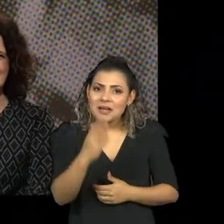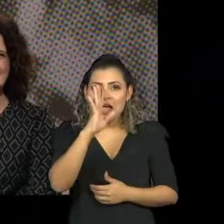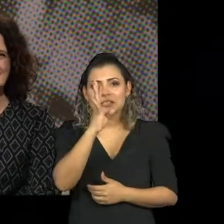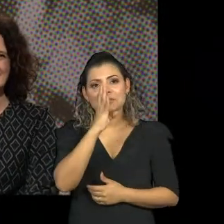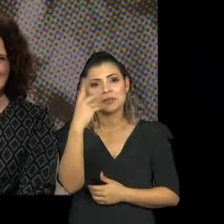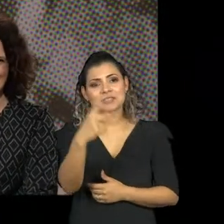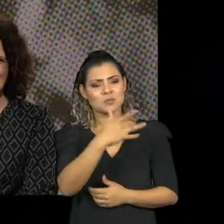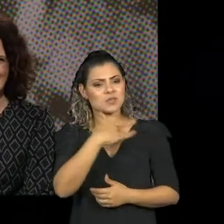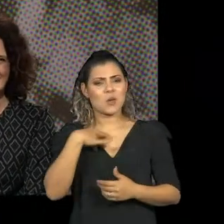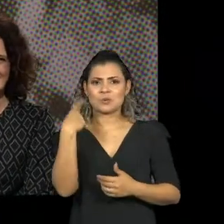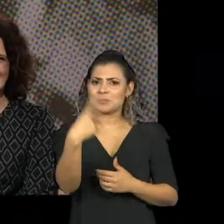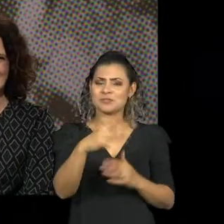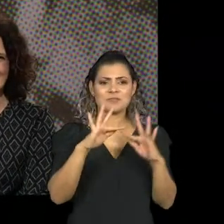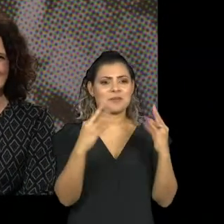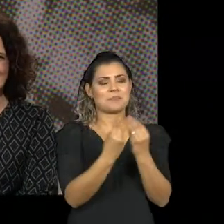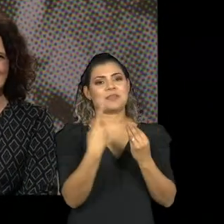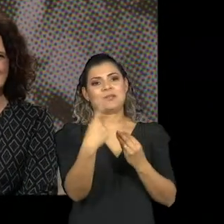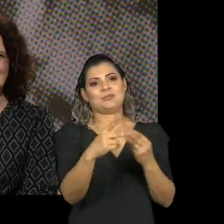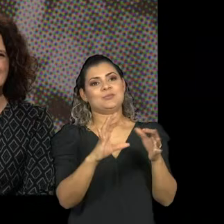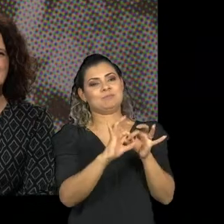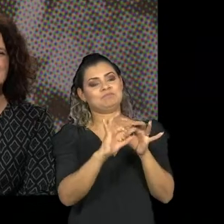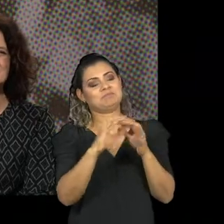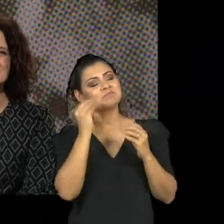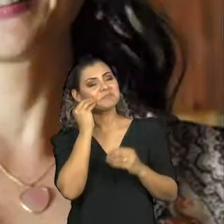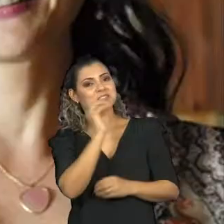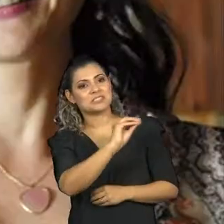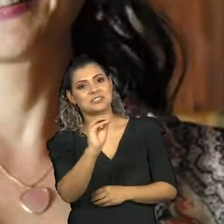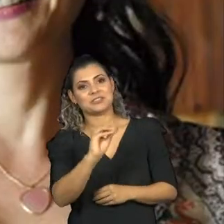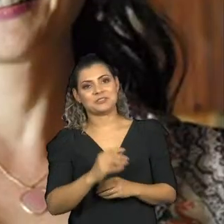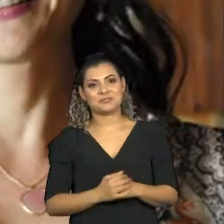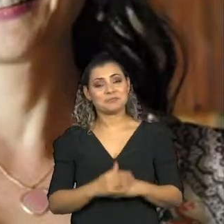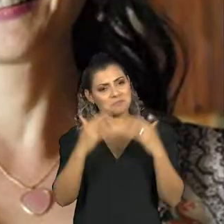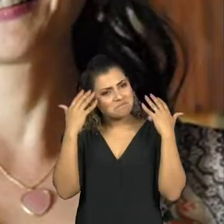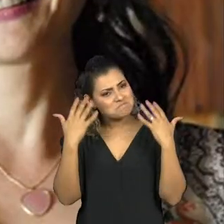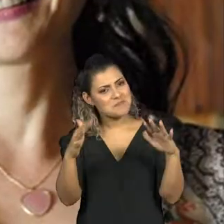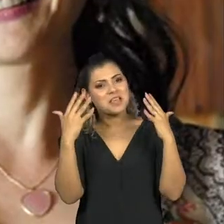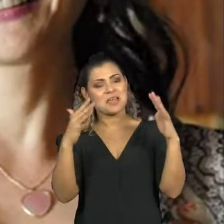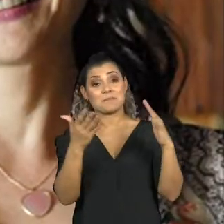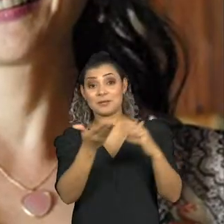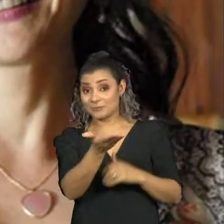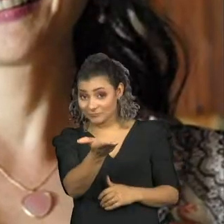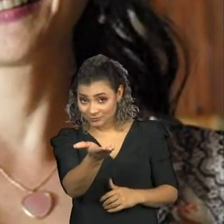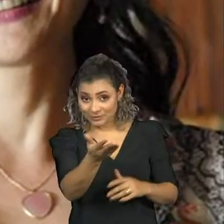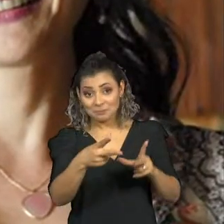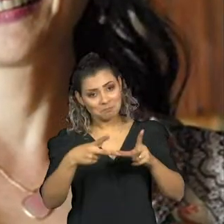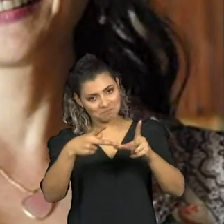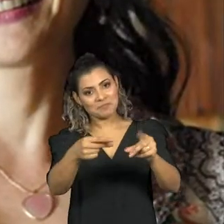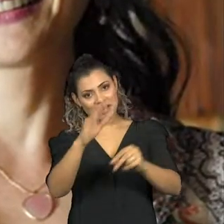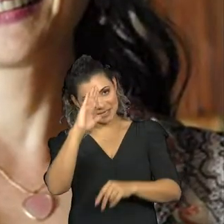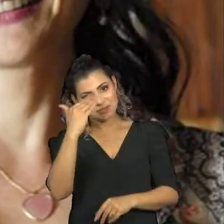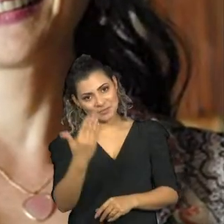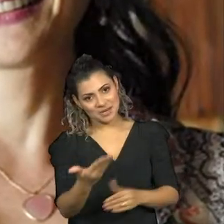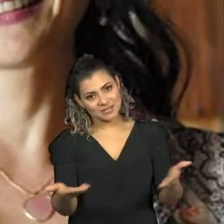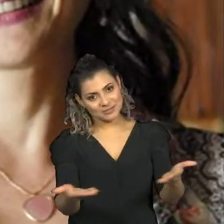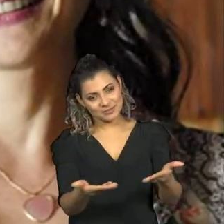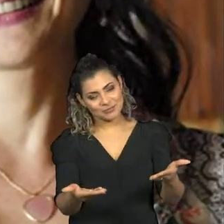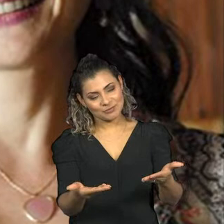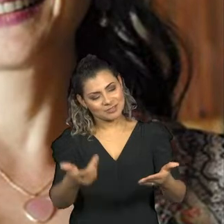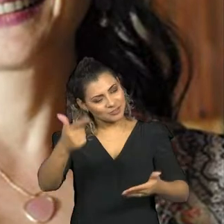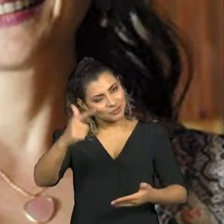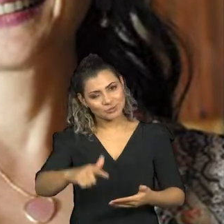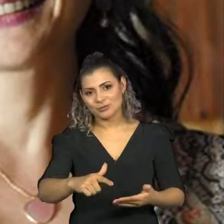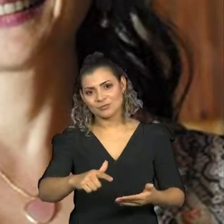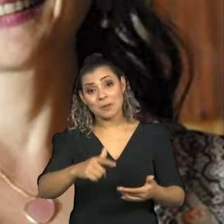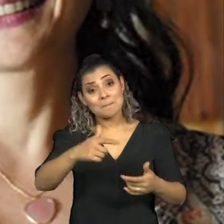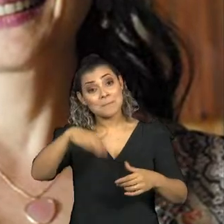saúde a você e a toda a família, viu? Beijo mesmo. Parabéns. Você merece essa homenagem mais do que